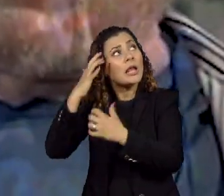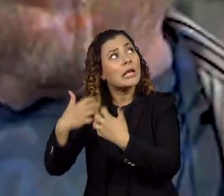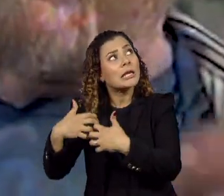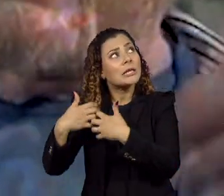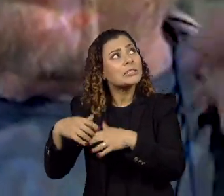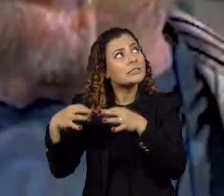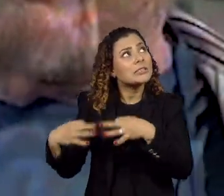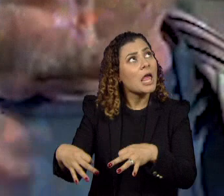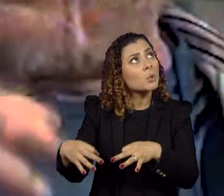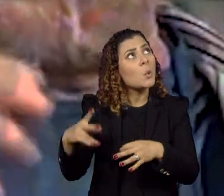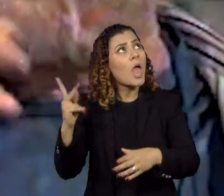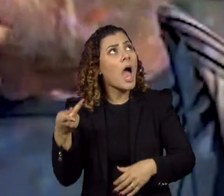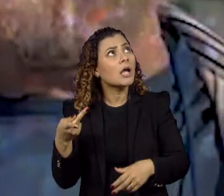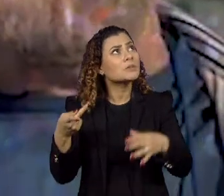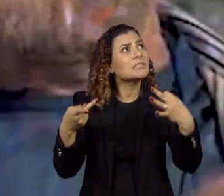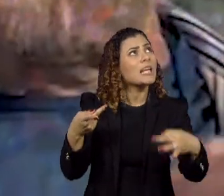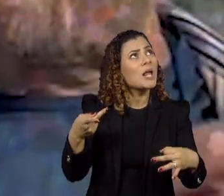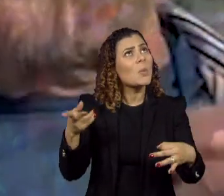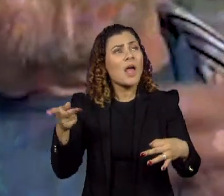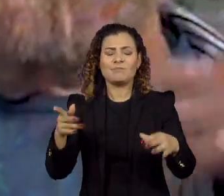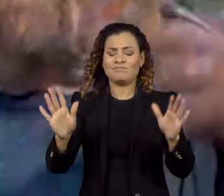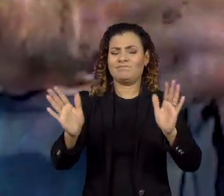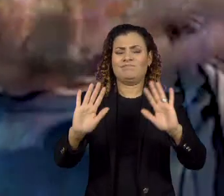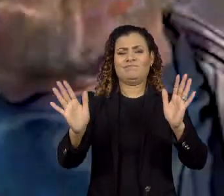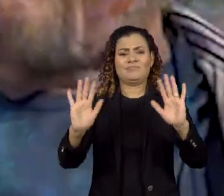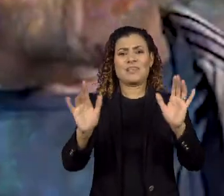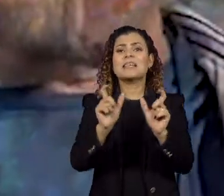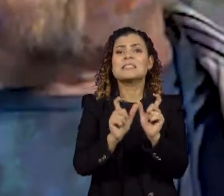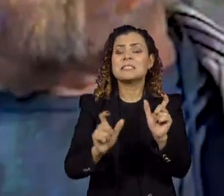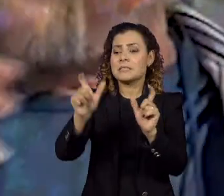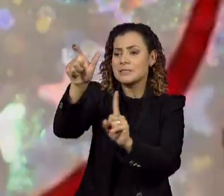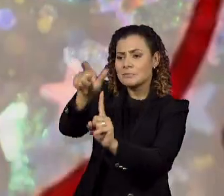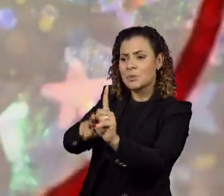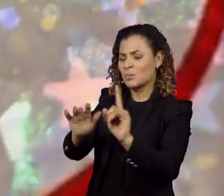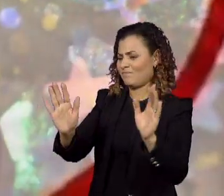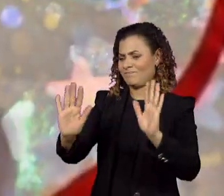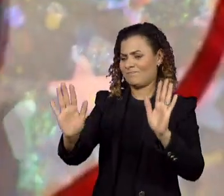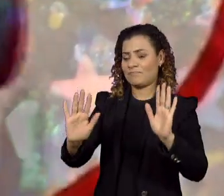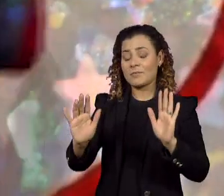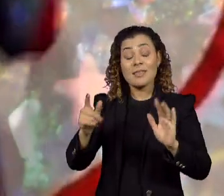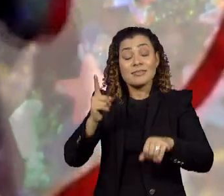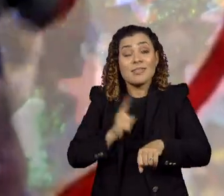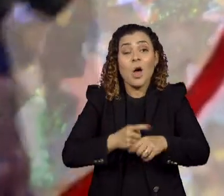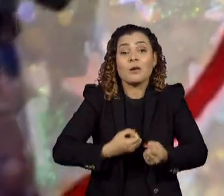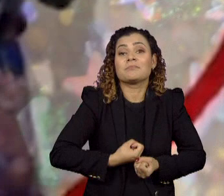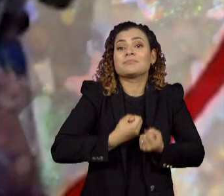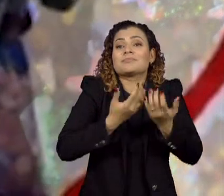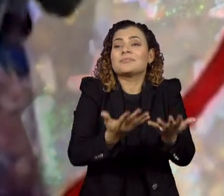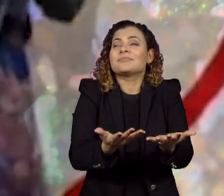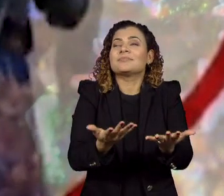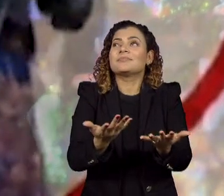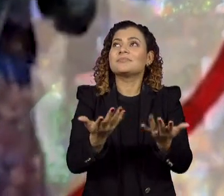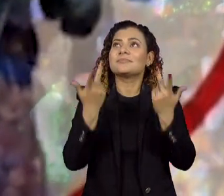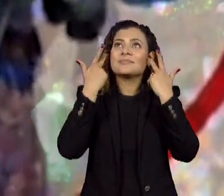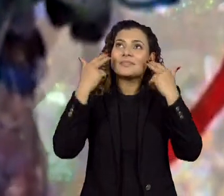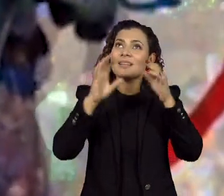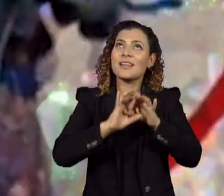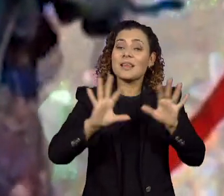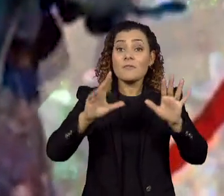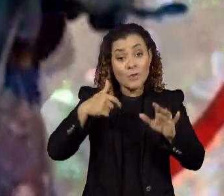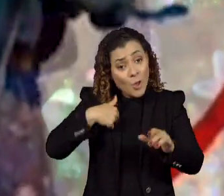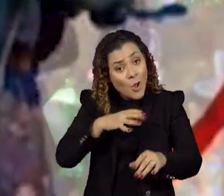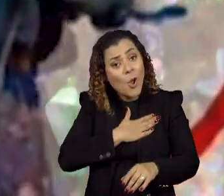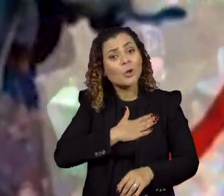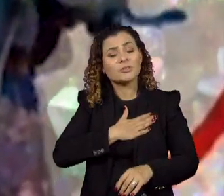estamos certos ou errados em cima do significado de um personagem. Tem que desenvolver. Gosto de construir,